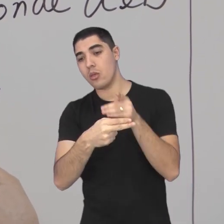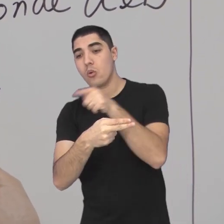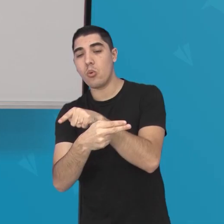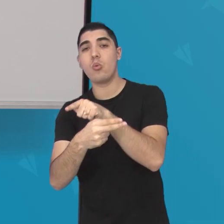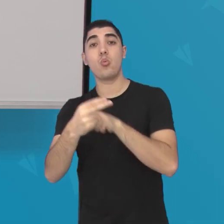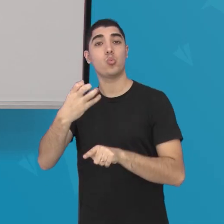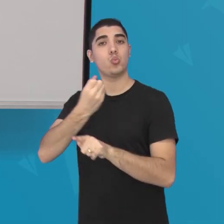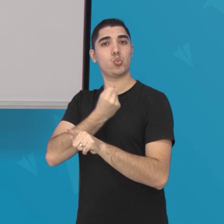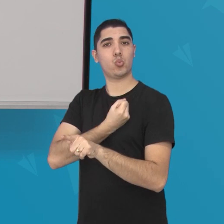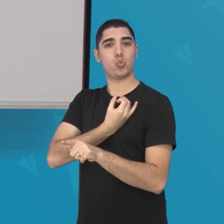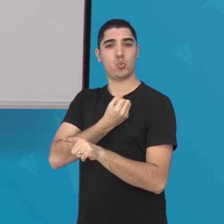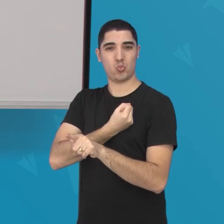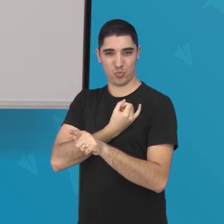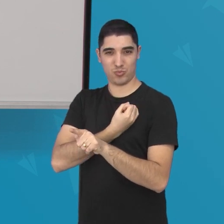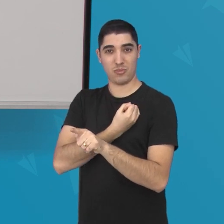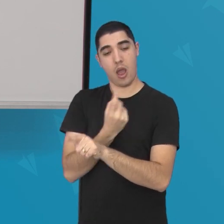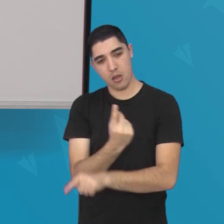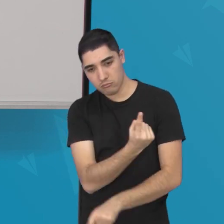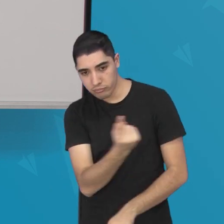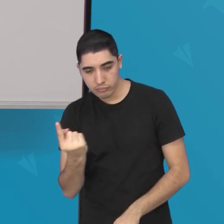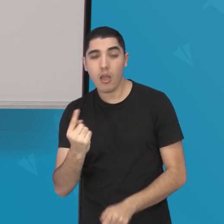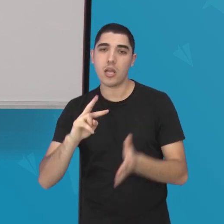sinal. Isso é uma equação.